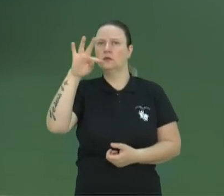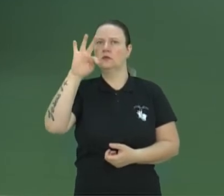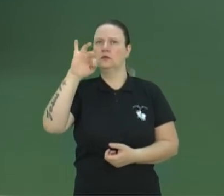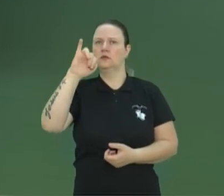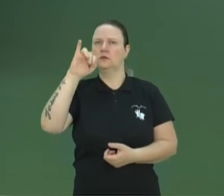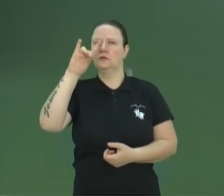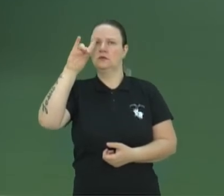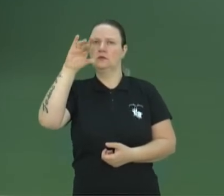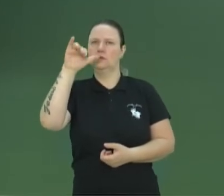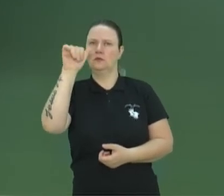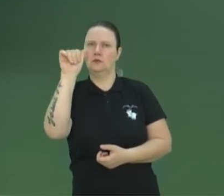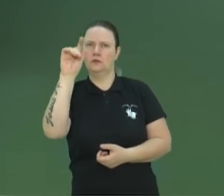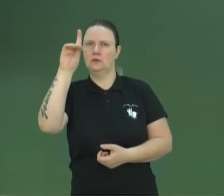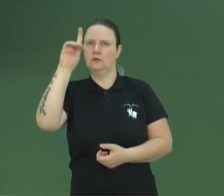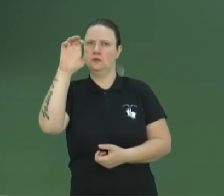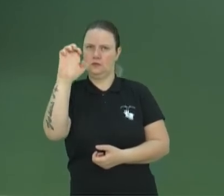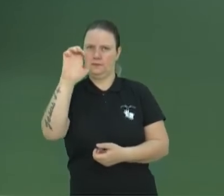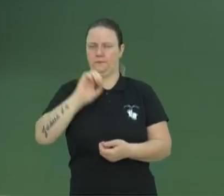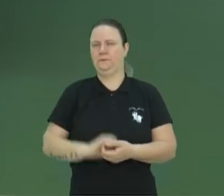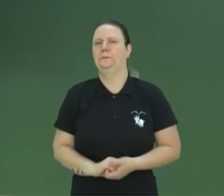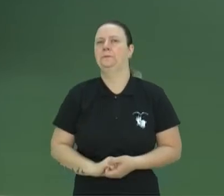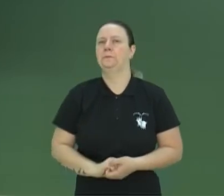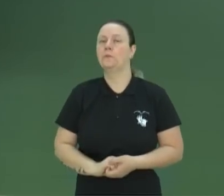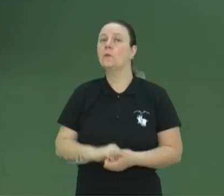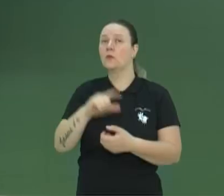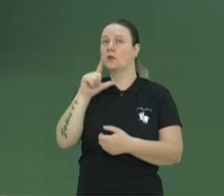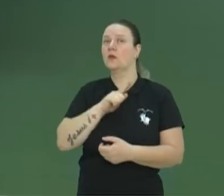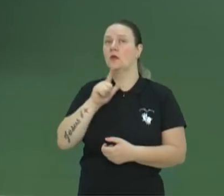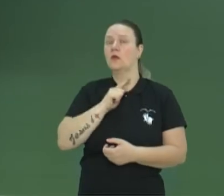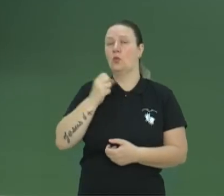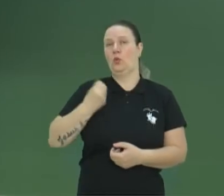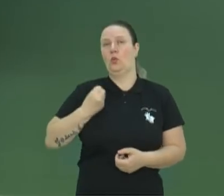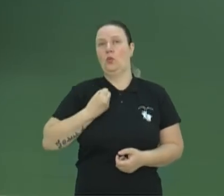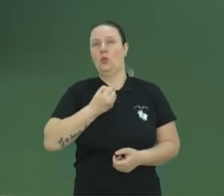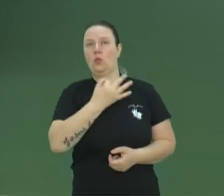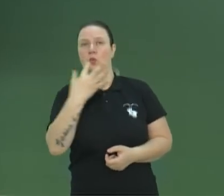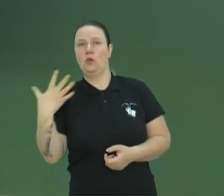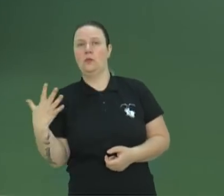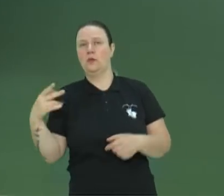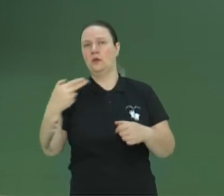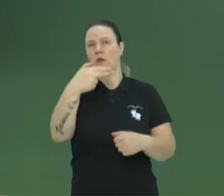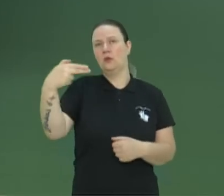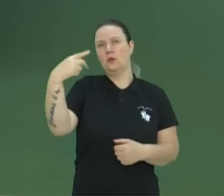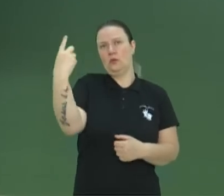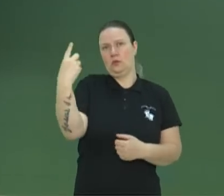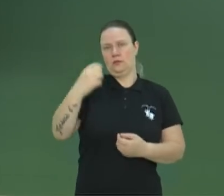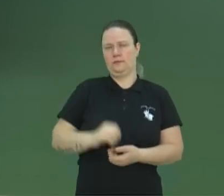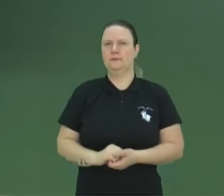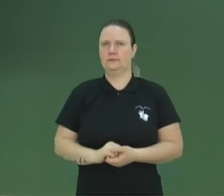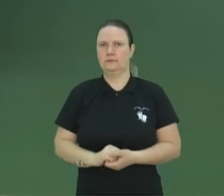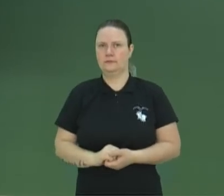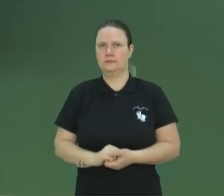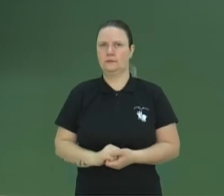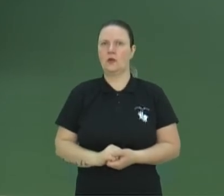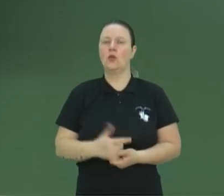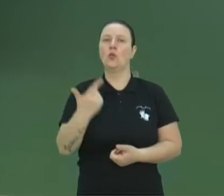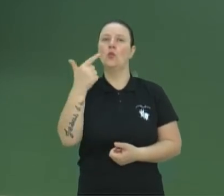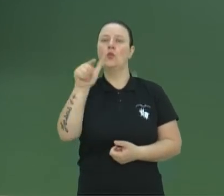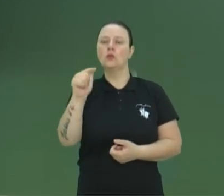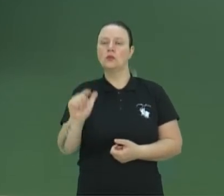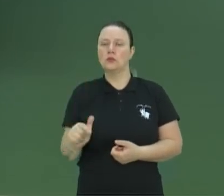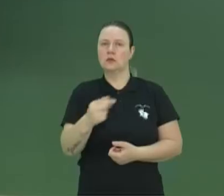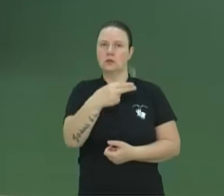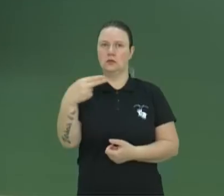vou observar que a diagonal principal dela, os elementos são todos iguais a 1, e os demais são igual a 0.